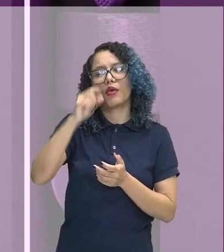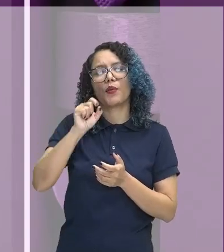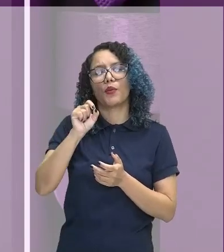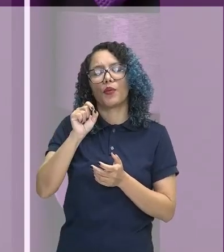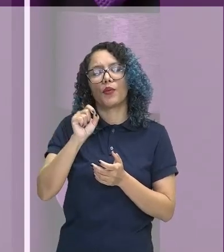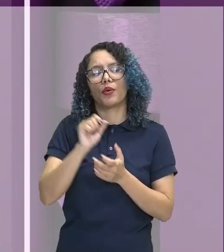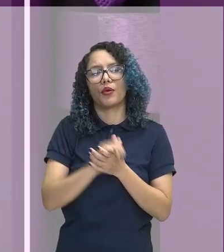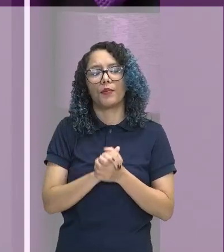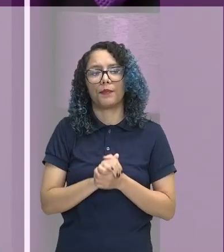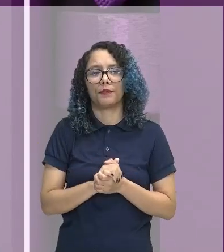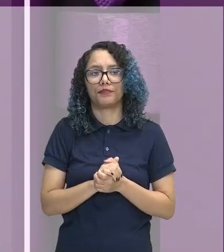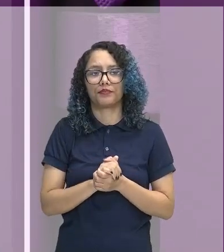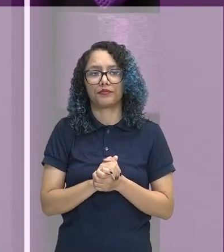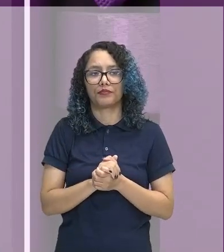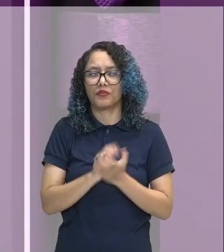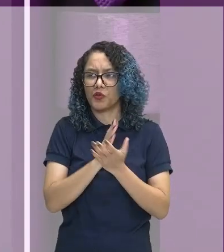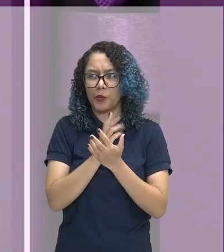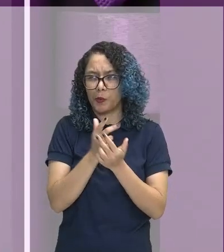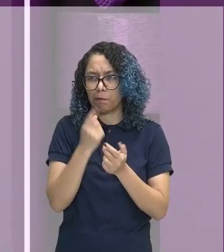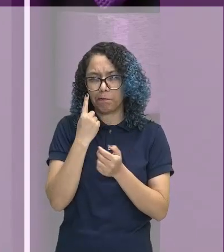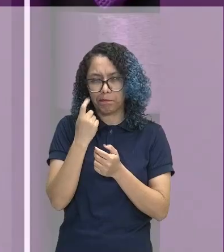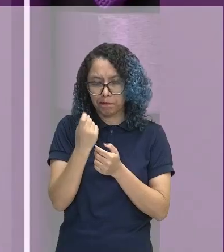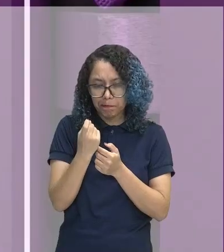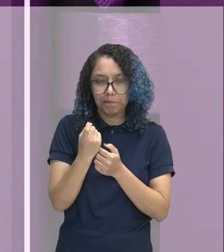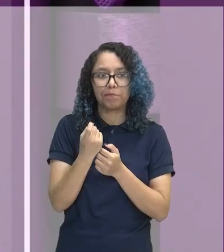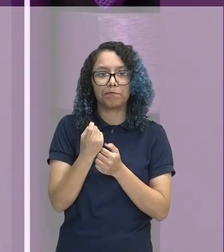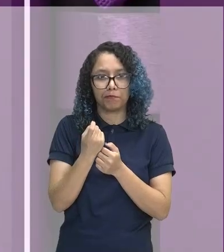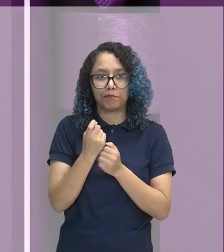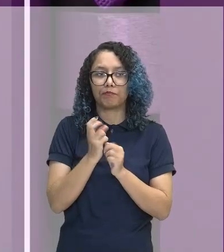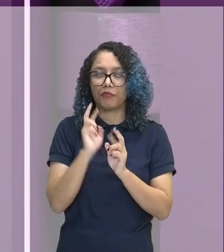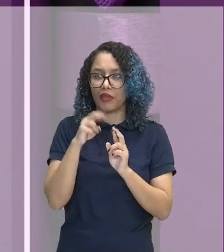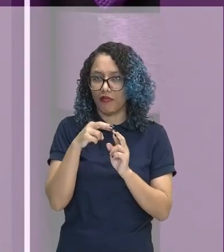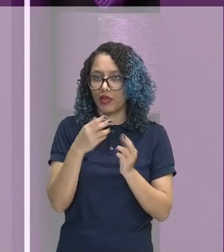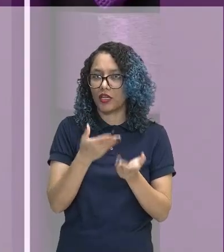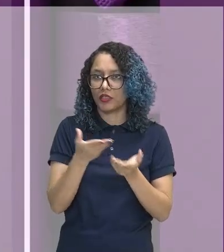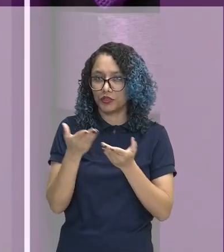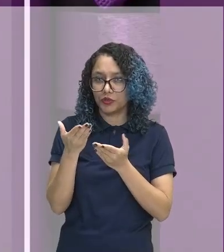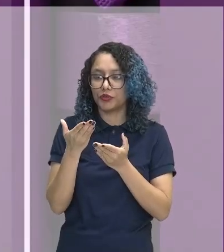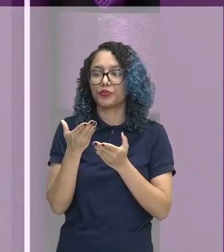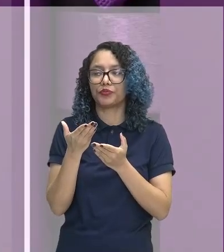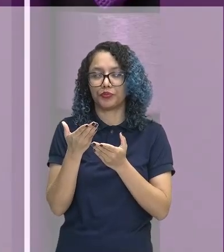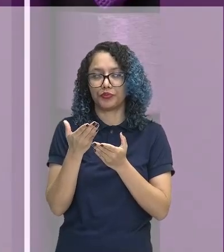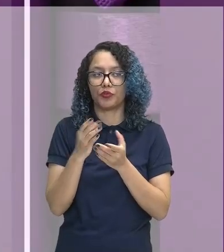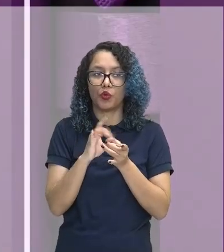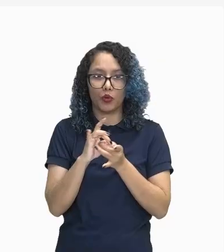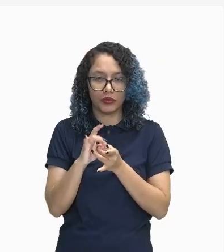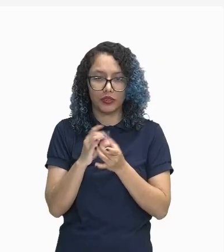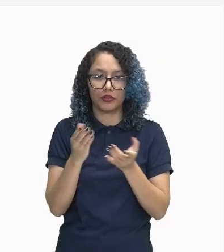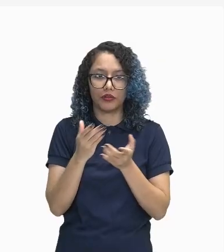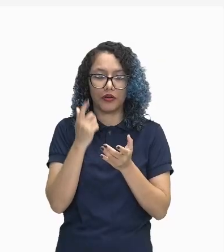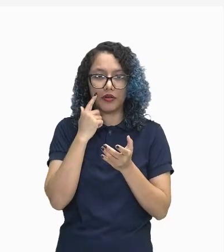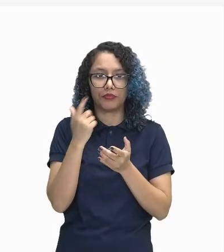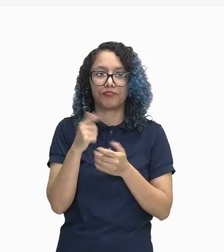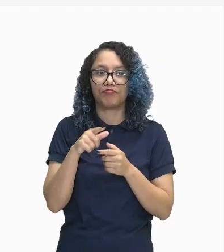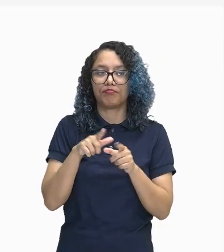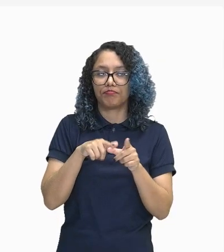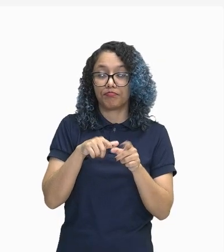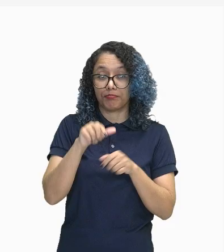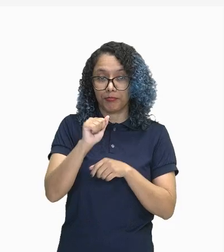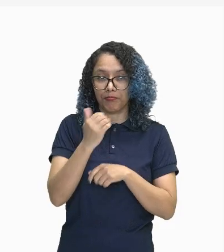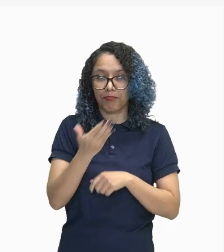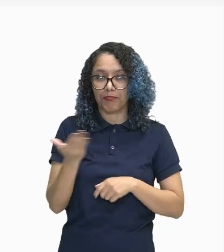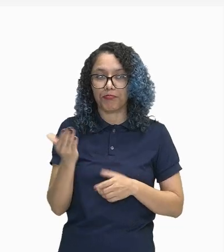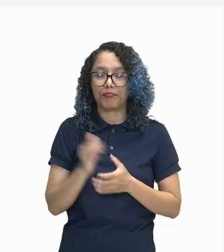algumas coisas bem interessantes aqui, bem peculiar em relação a essa situação, problema. Vem aqui comigo, olha o que diz a letra A. Na letra A diz assim,